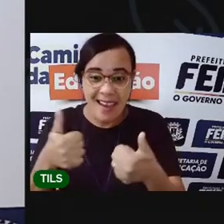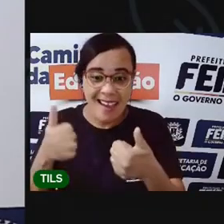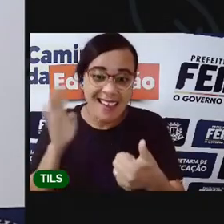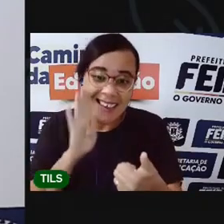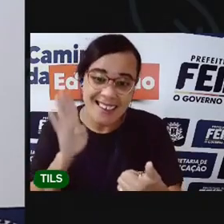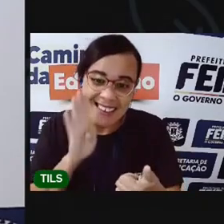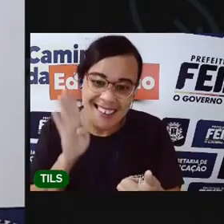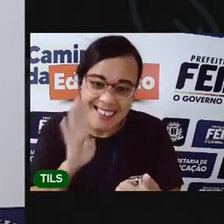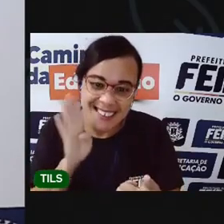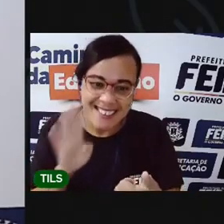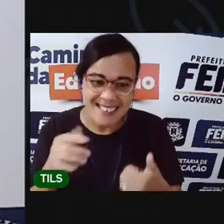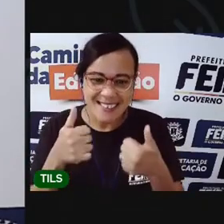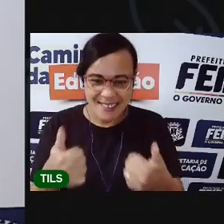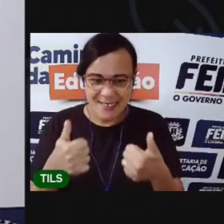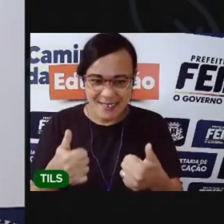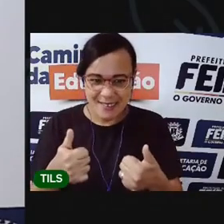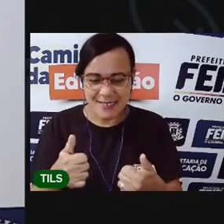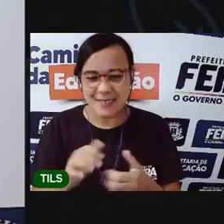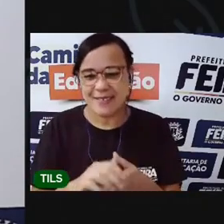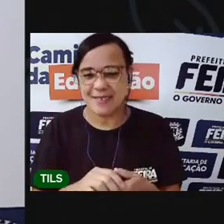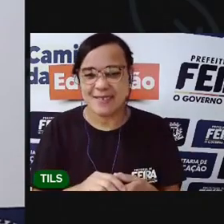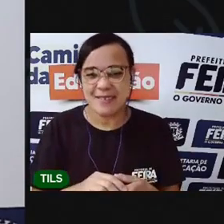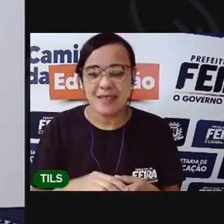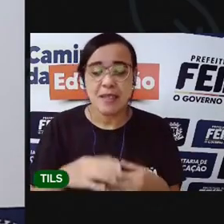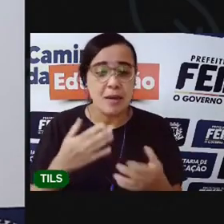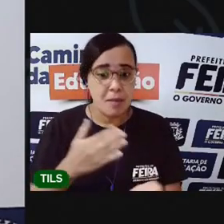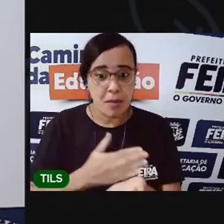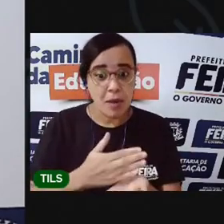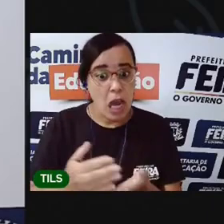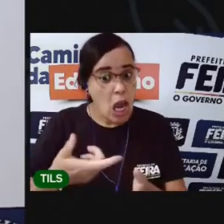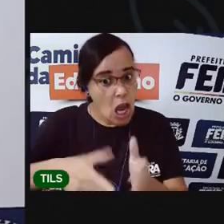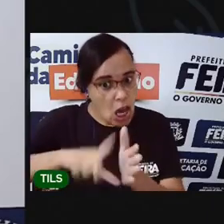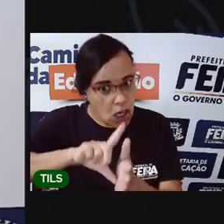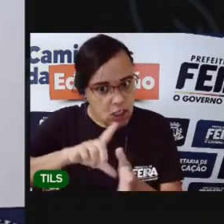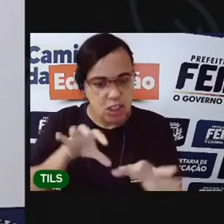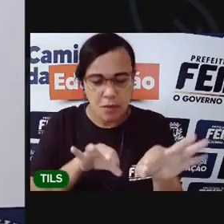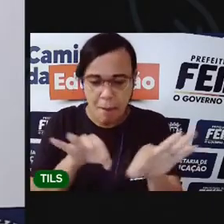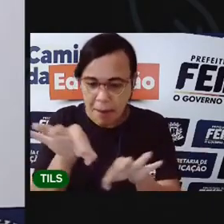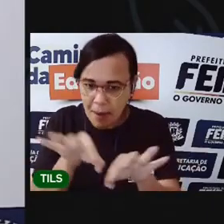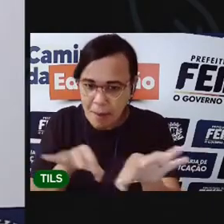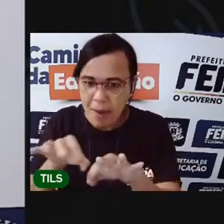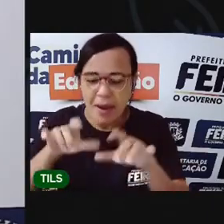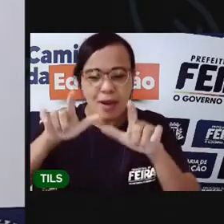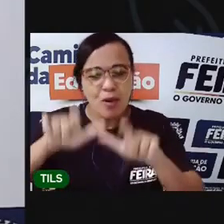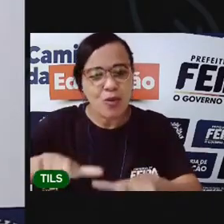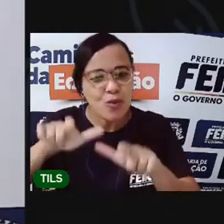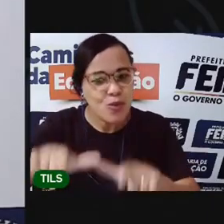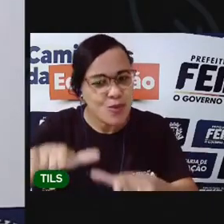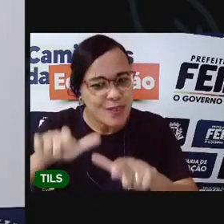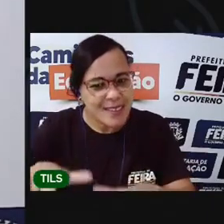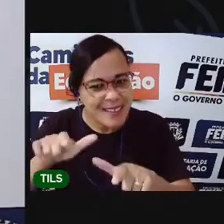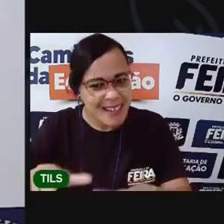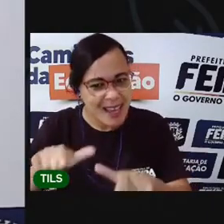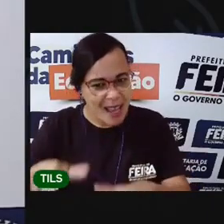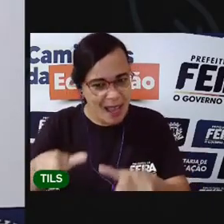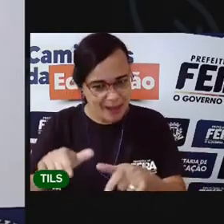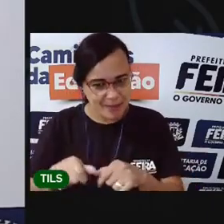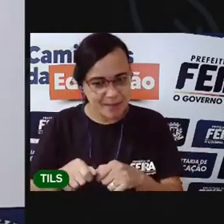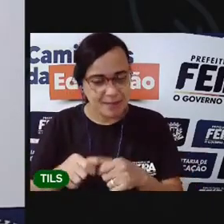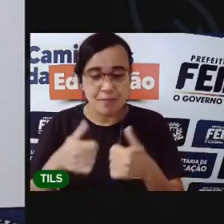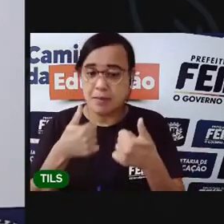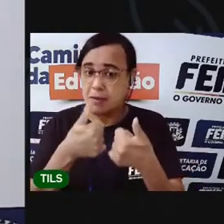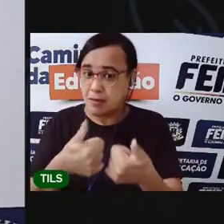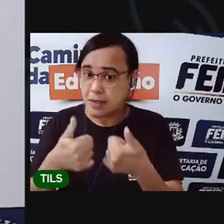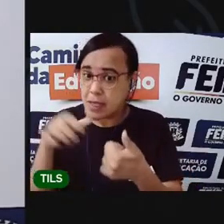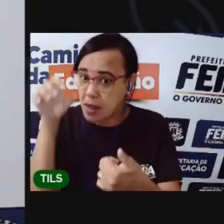Eba! Mas antes de começar a nossa aula, vamos preparar um ambiente aí na sua casa para que você se sinta